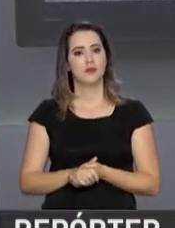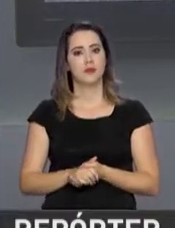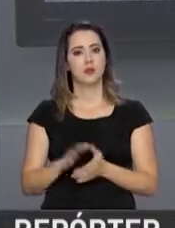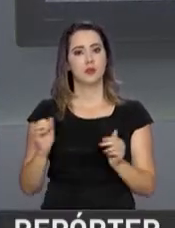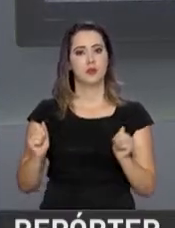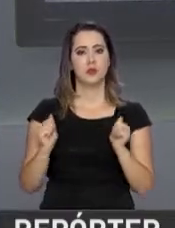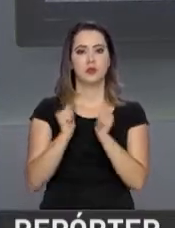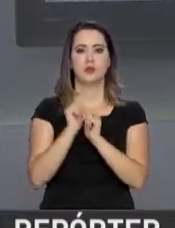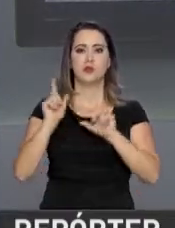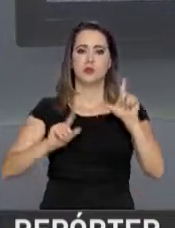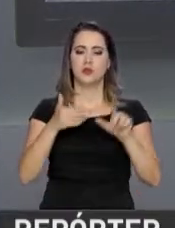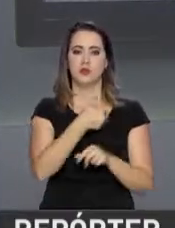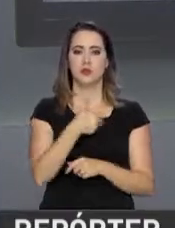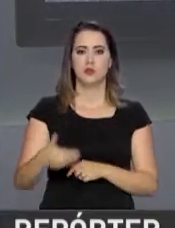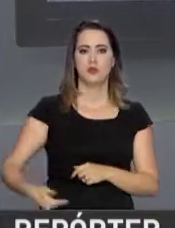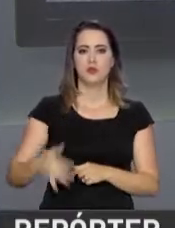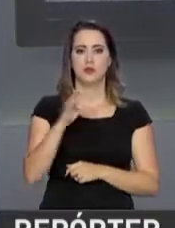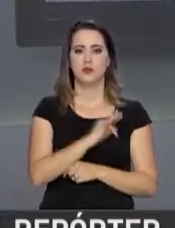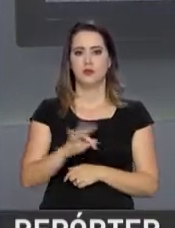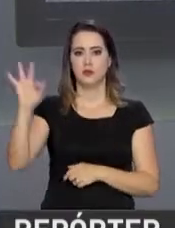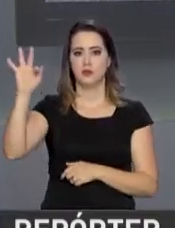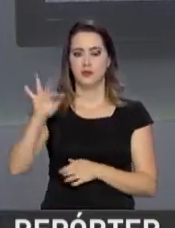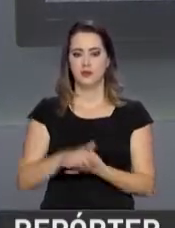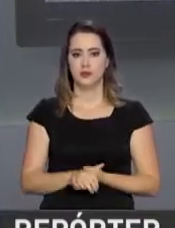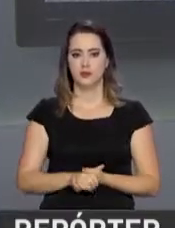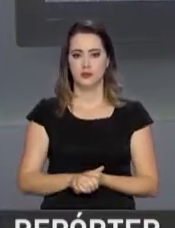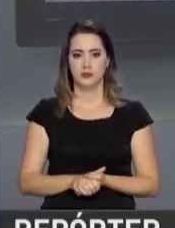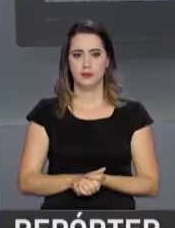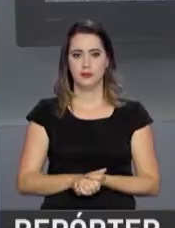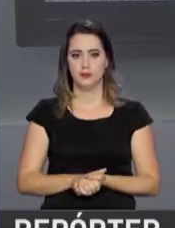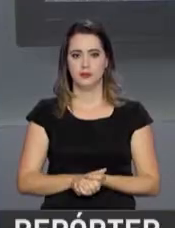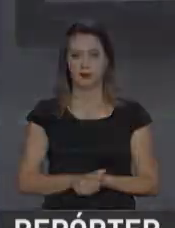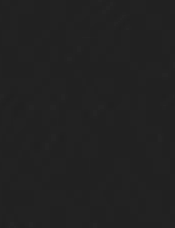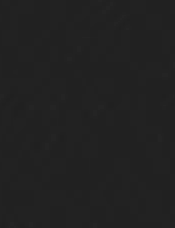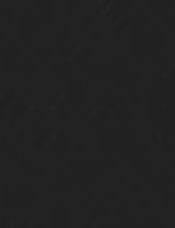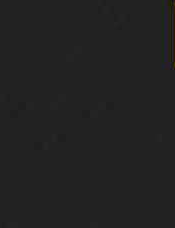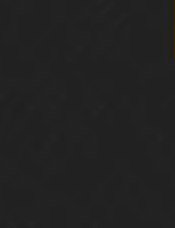na internet continue com a gente aqui na nbr a tv do governo federal